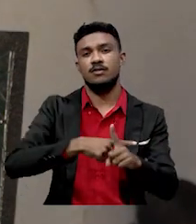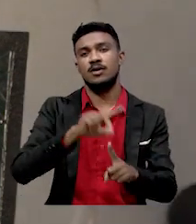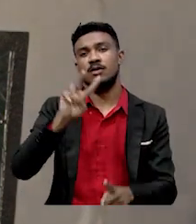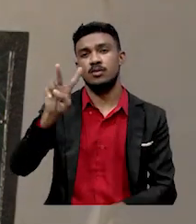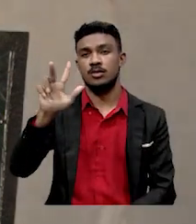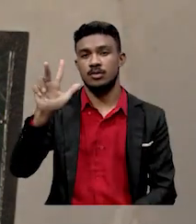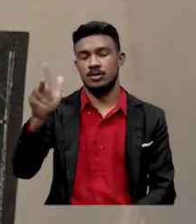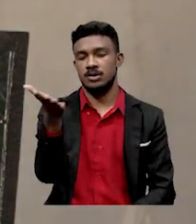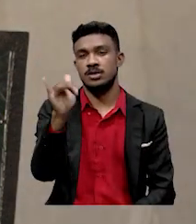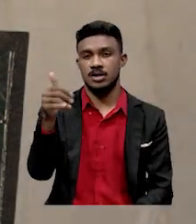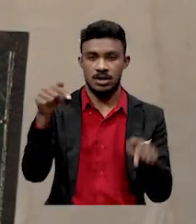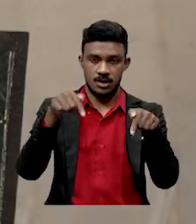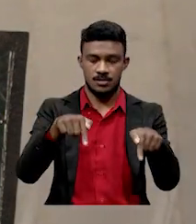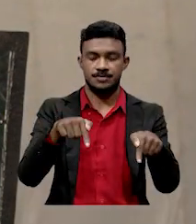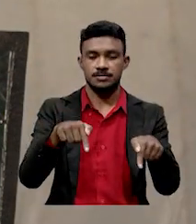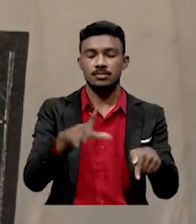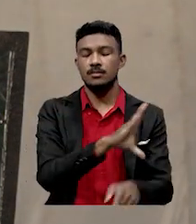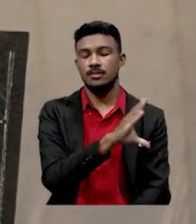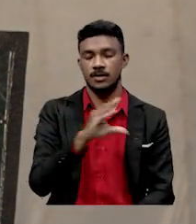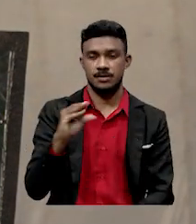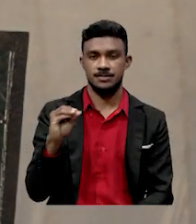René. E